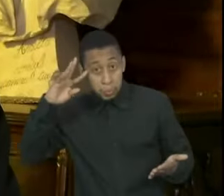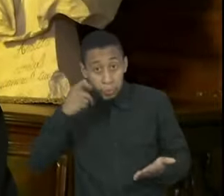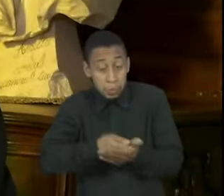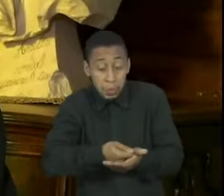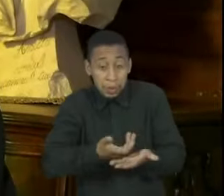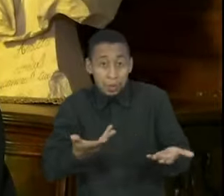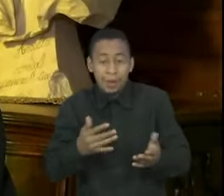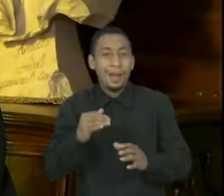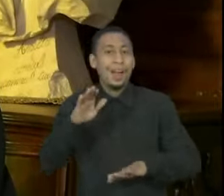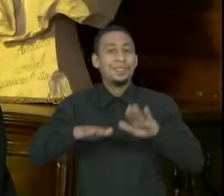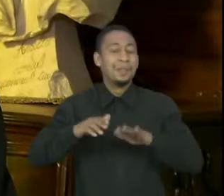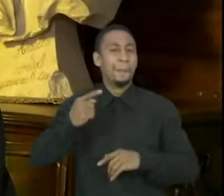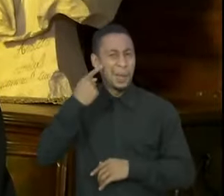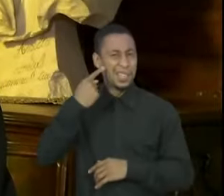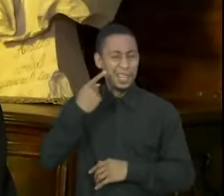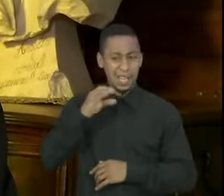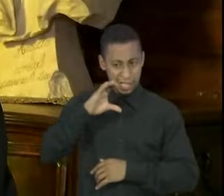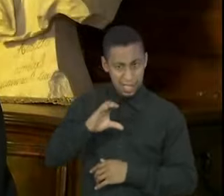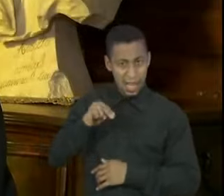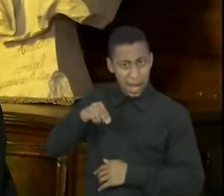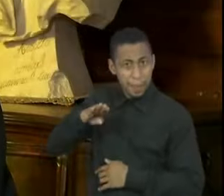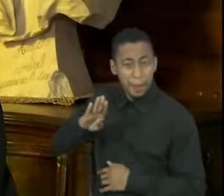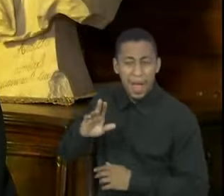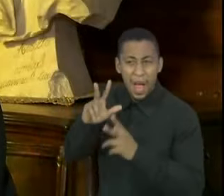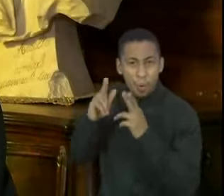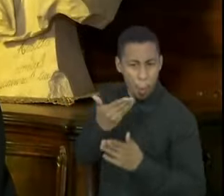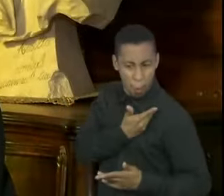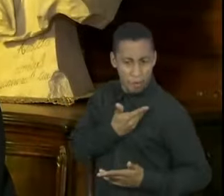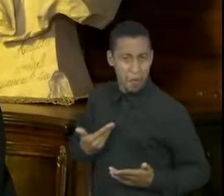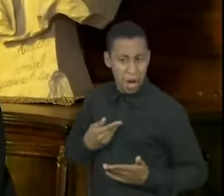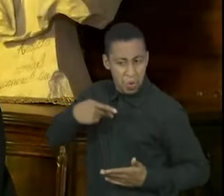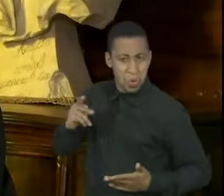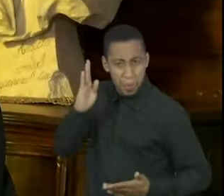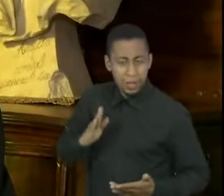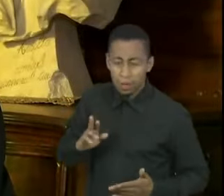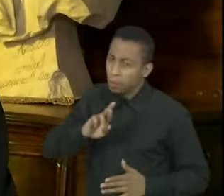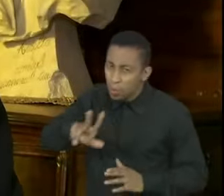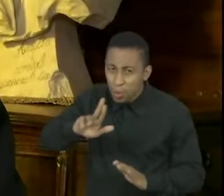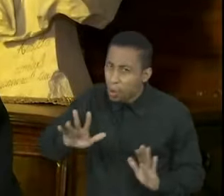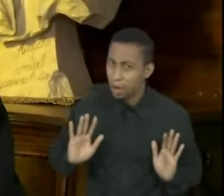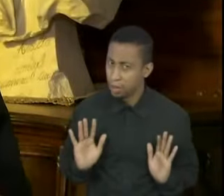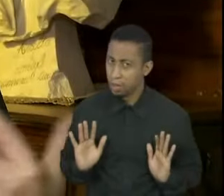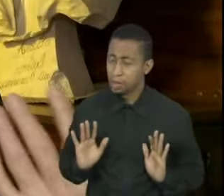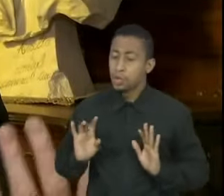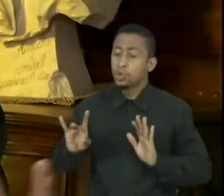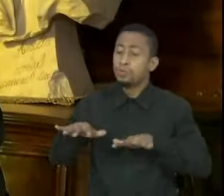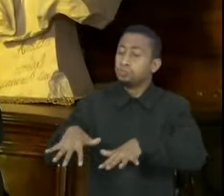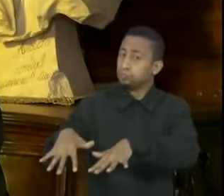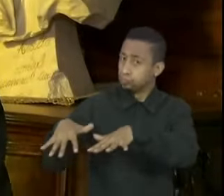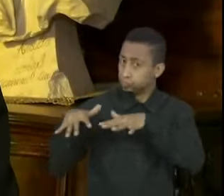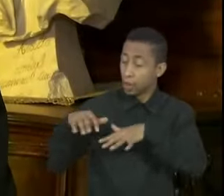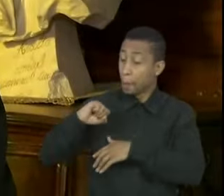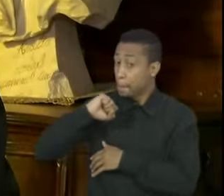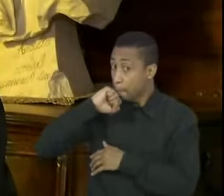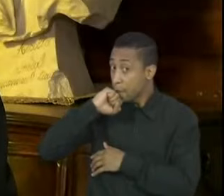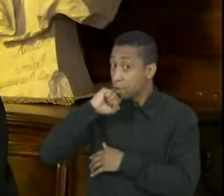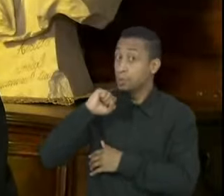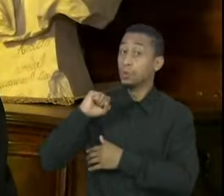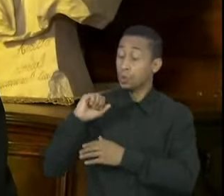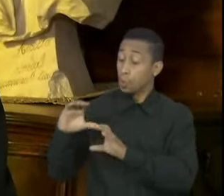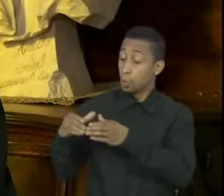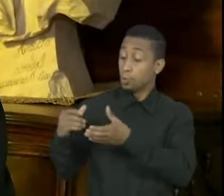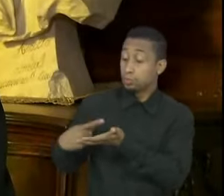de governo geral da igreja no Brasil ela não é ela é conferência dos bispos e naturalmente os bifes em conjunto